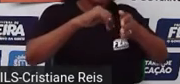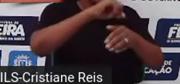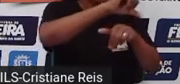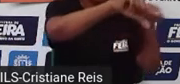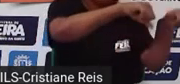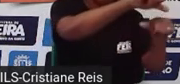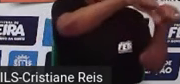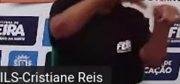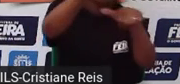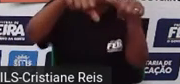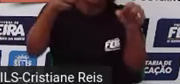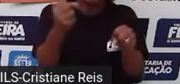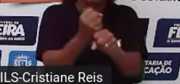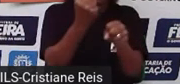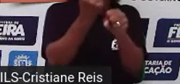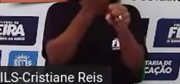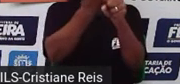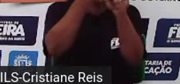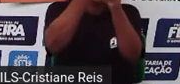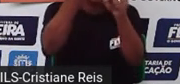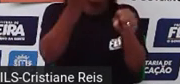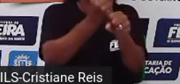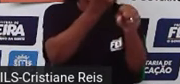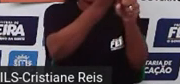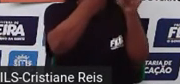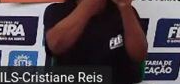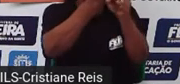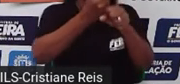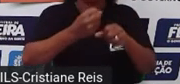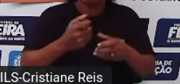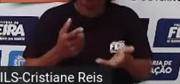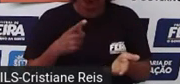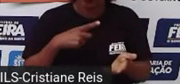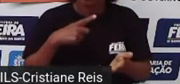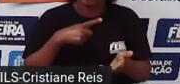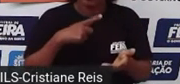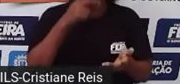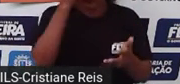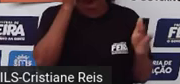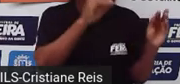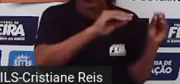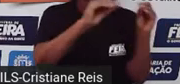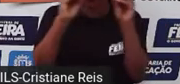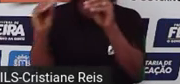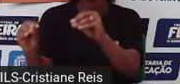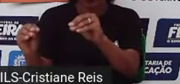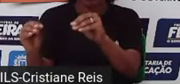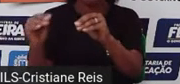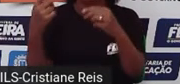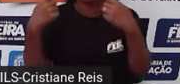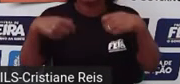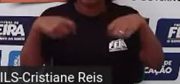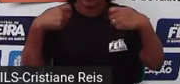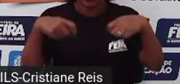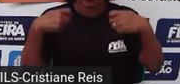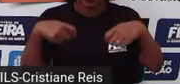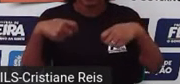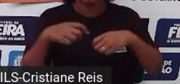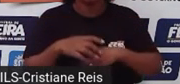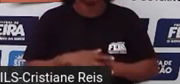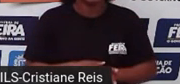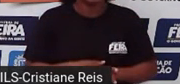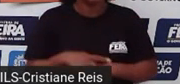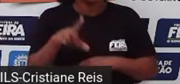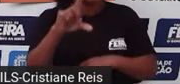área bastante urbanizada e próxima e um potencial deve inicialmente era só para cortei mesmo uma questão das enchentes